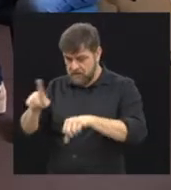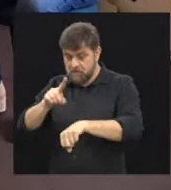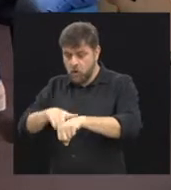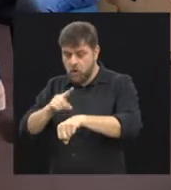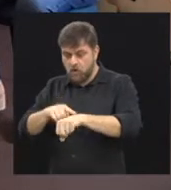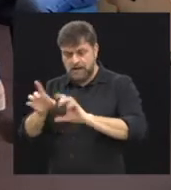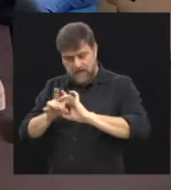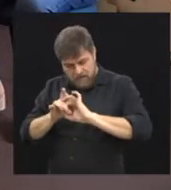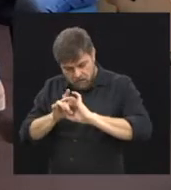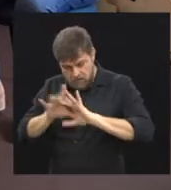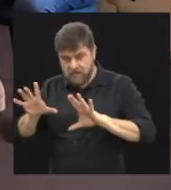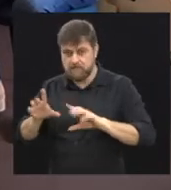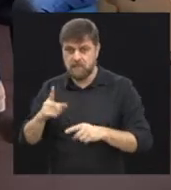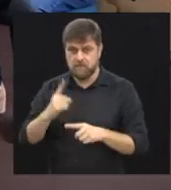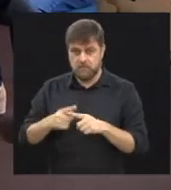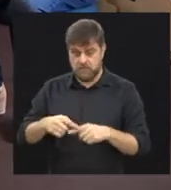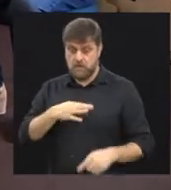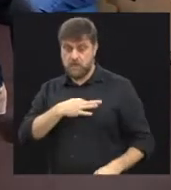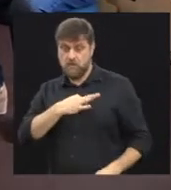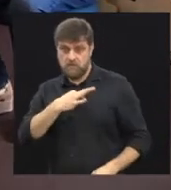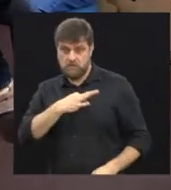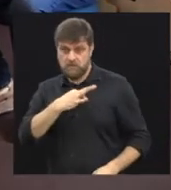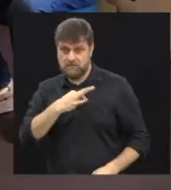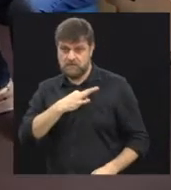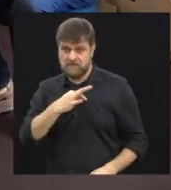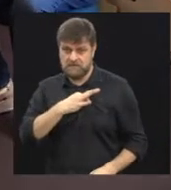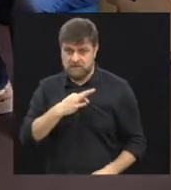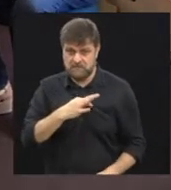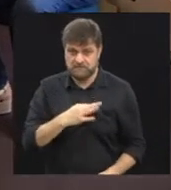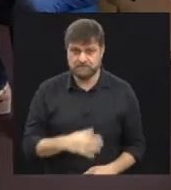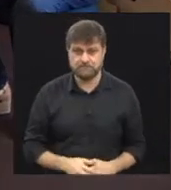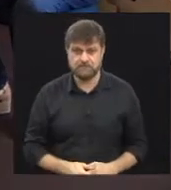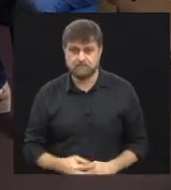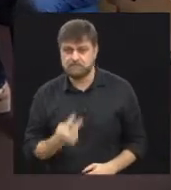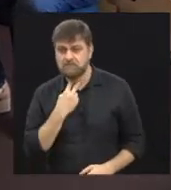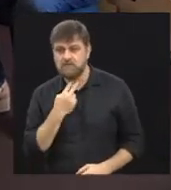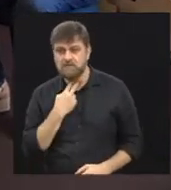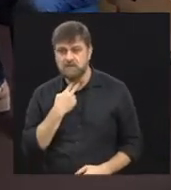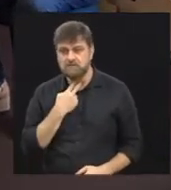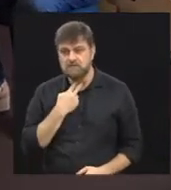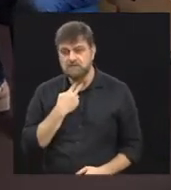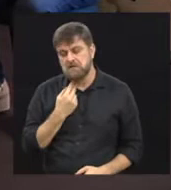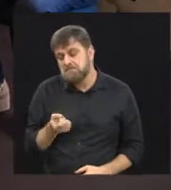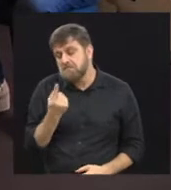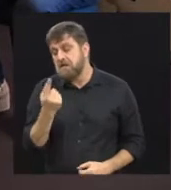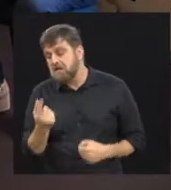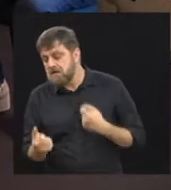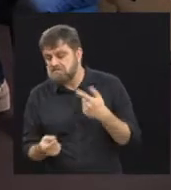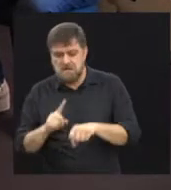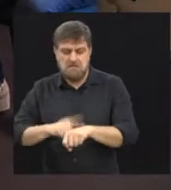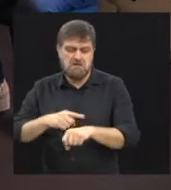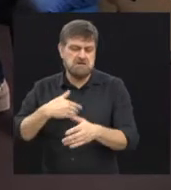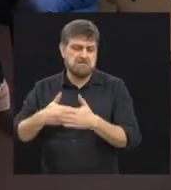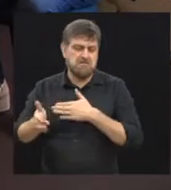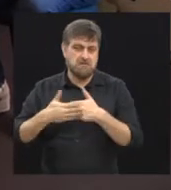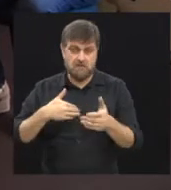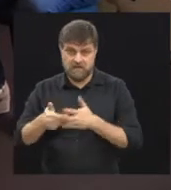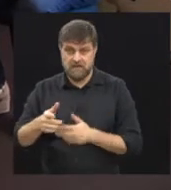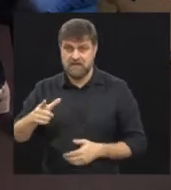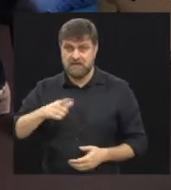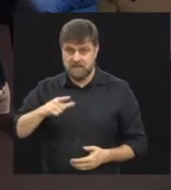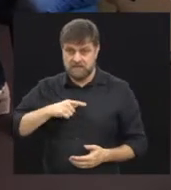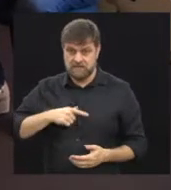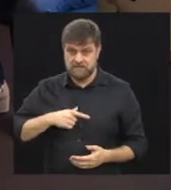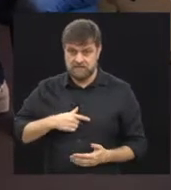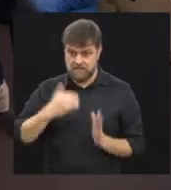vir, quais são os horários, porque o voluntariado, ele não é um voluntário, não pode dizer assim, eu vou ser voluntário e ir qualquer dia. Nós